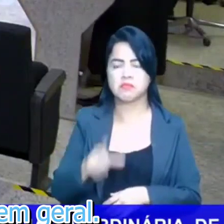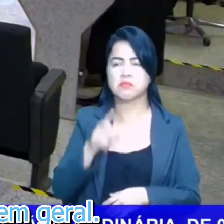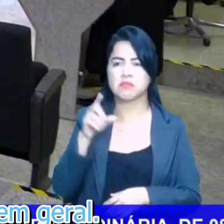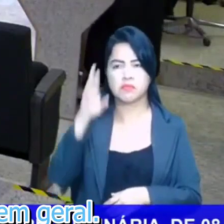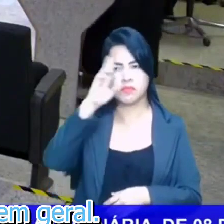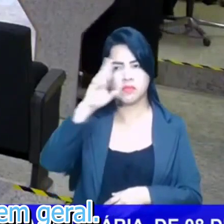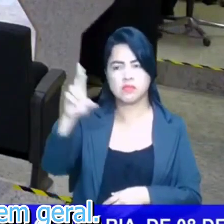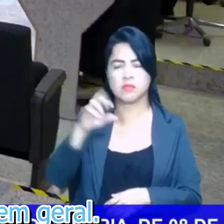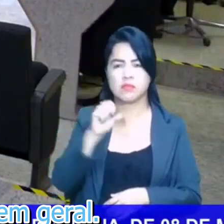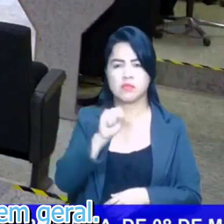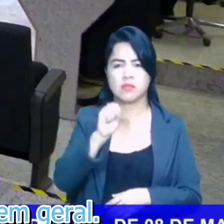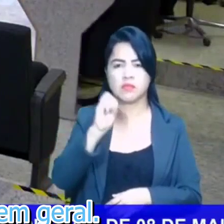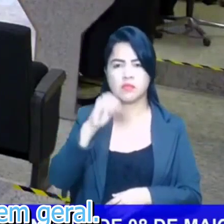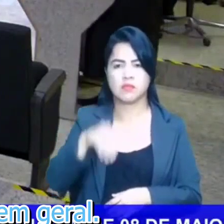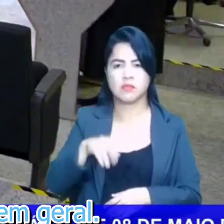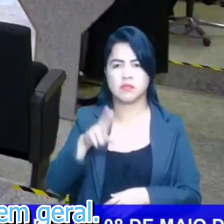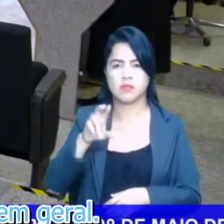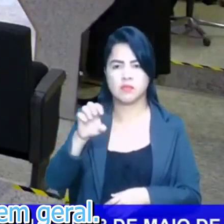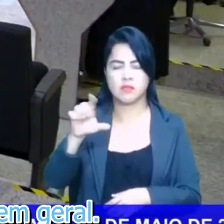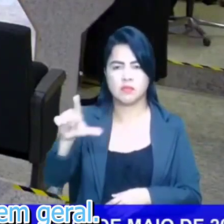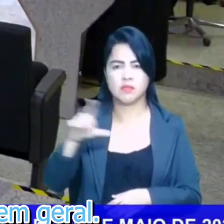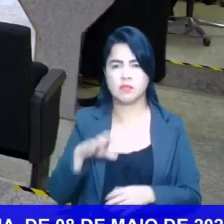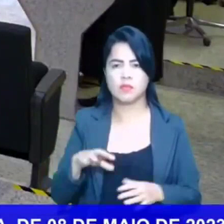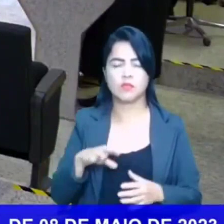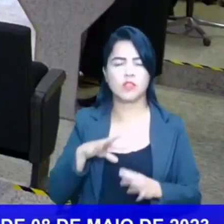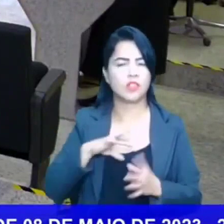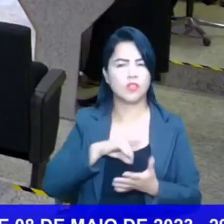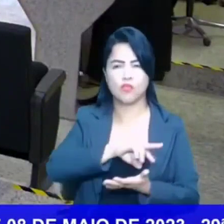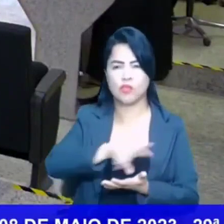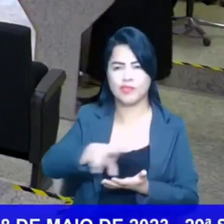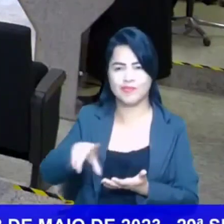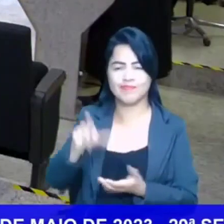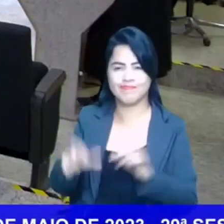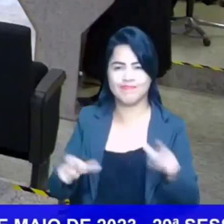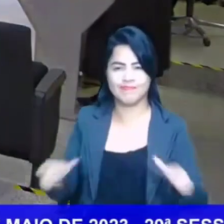com seu conhecimento e serventuários em geral.